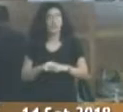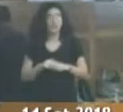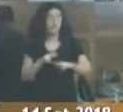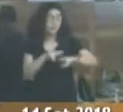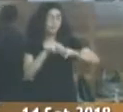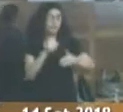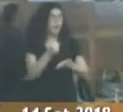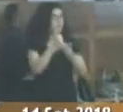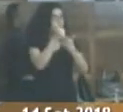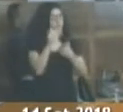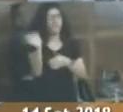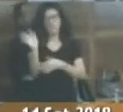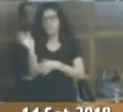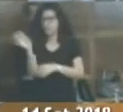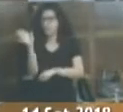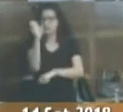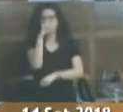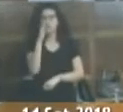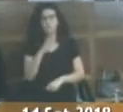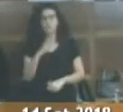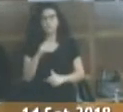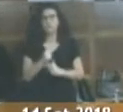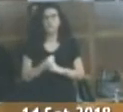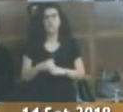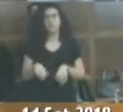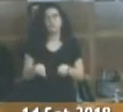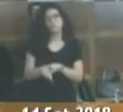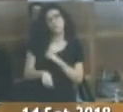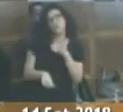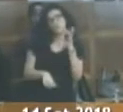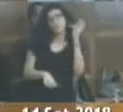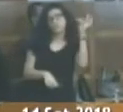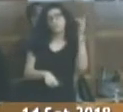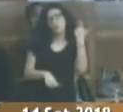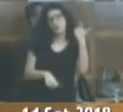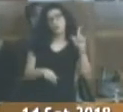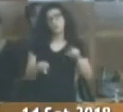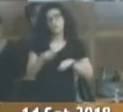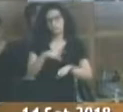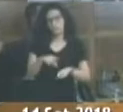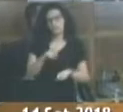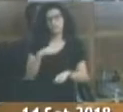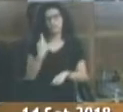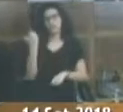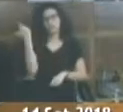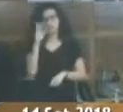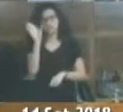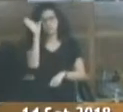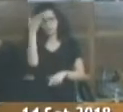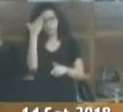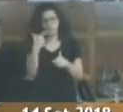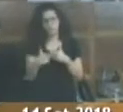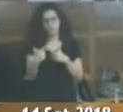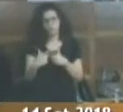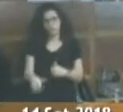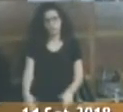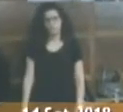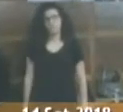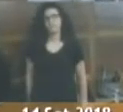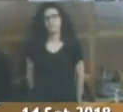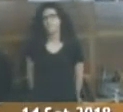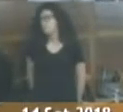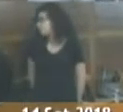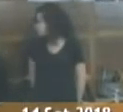apoio das universidades do Brasil e do exterior, a gente conseguiu resolver esse problema,